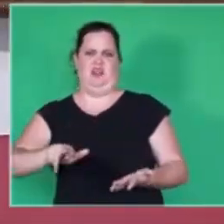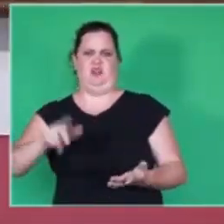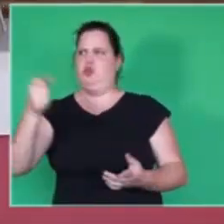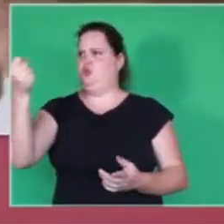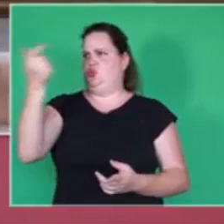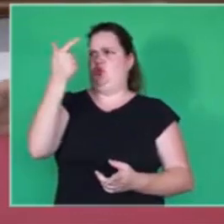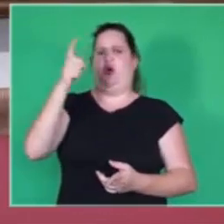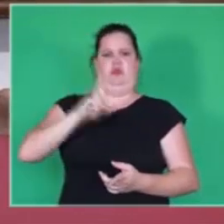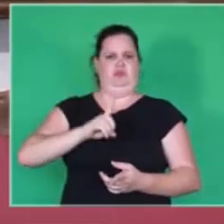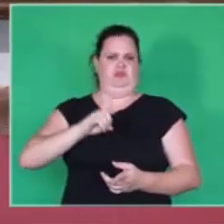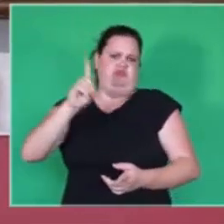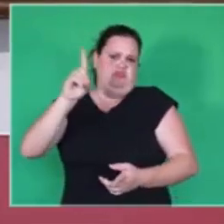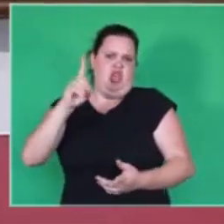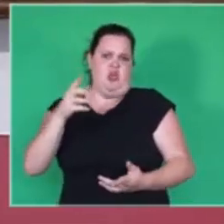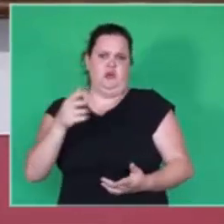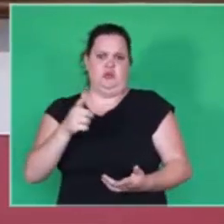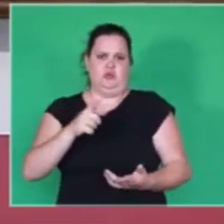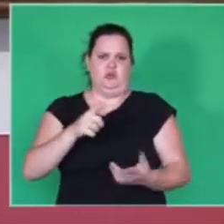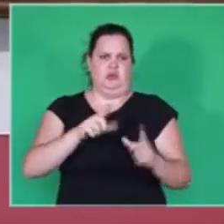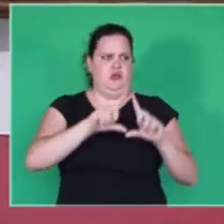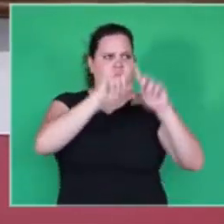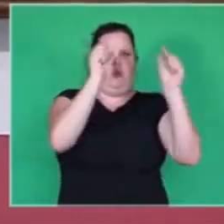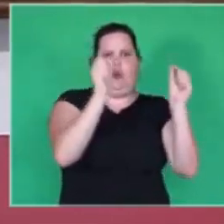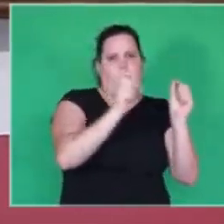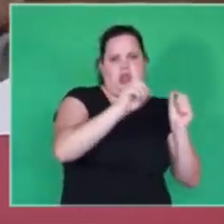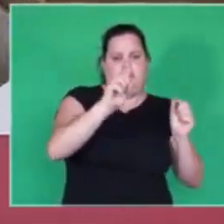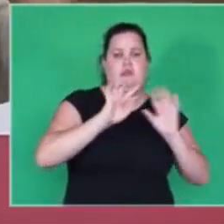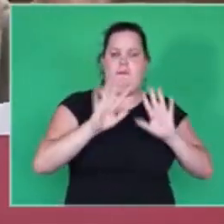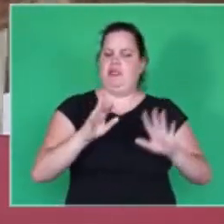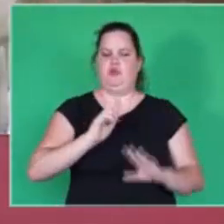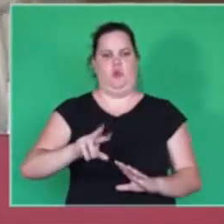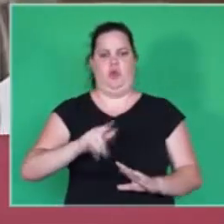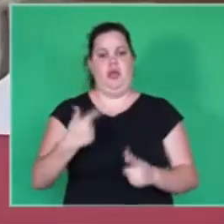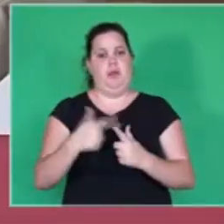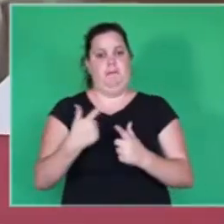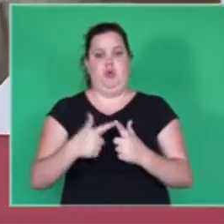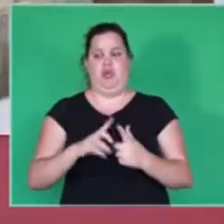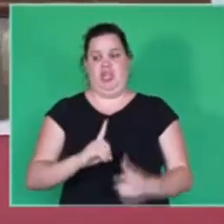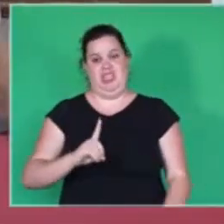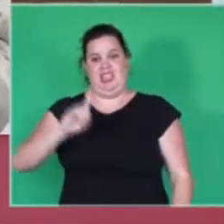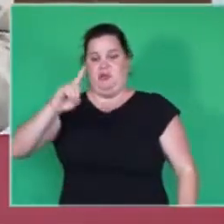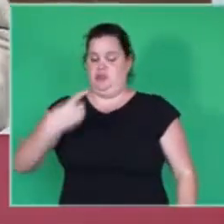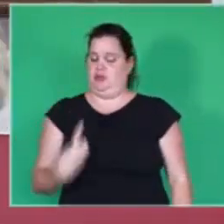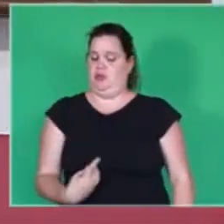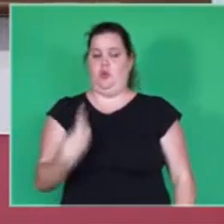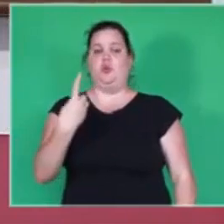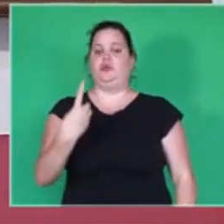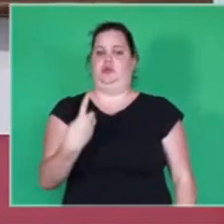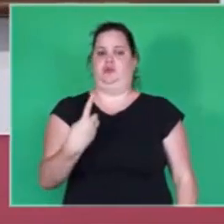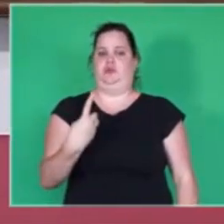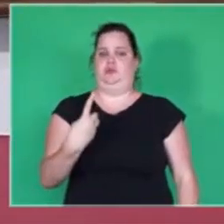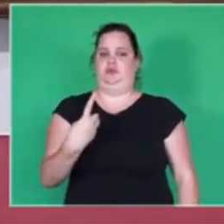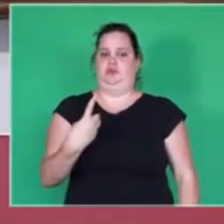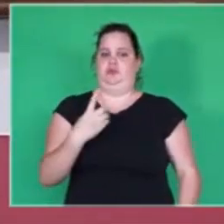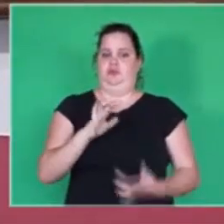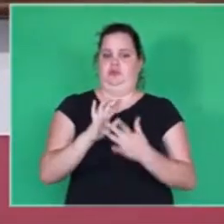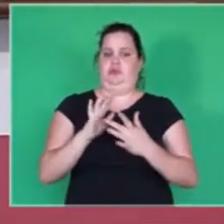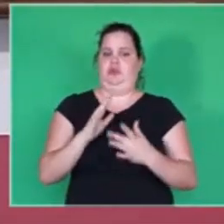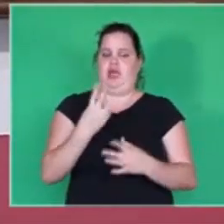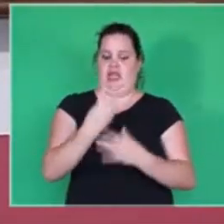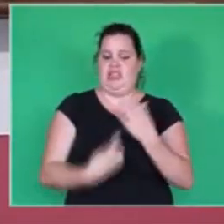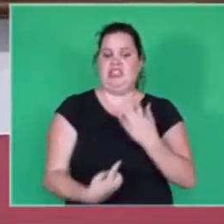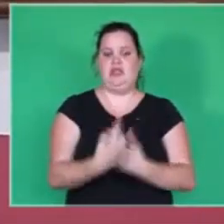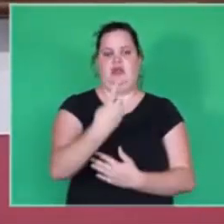o Deus, né, Pai, o Deus Filho, o Deus Espírito Santo, que foi muito antes, então, de Jesus. Essa era a